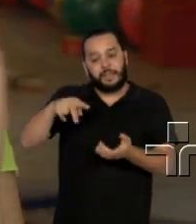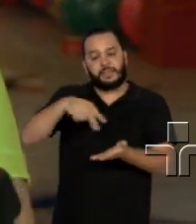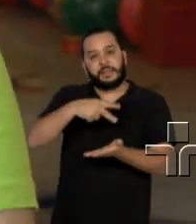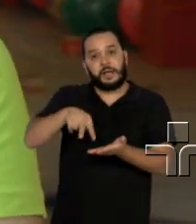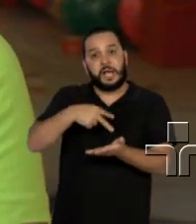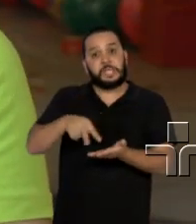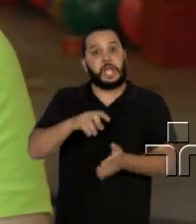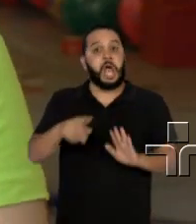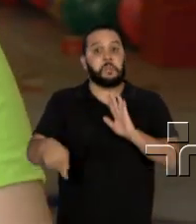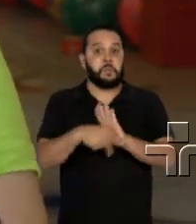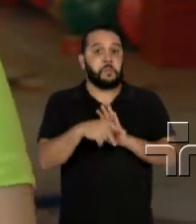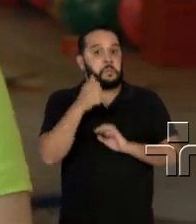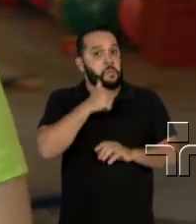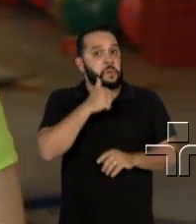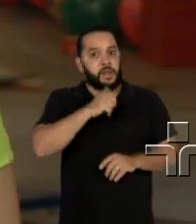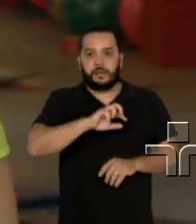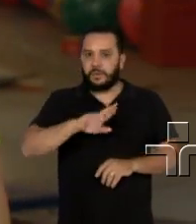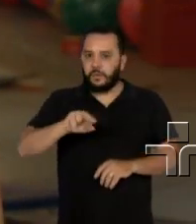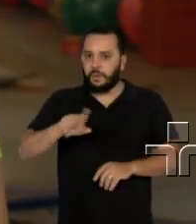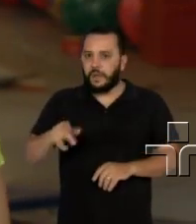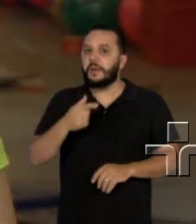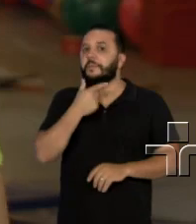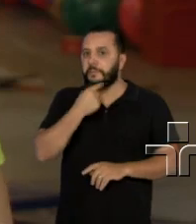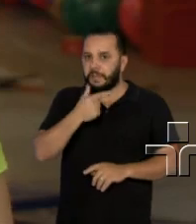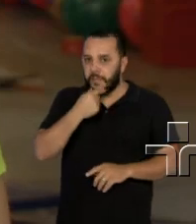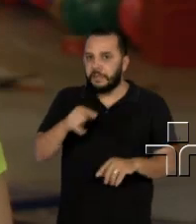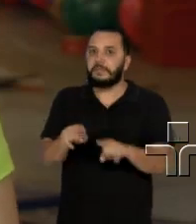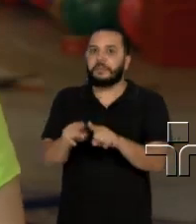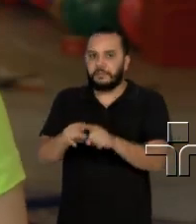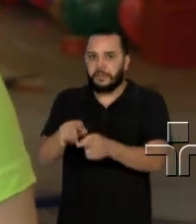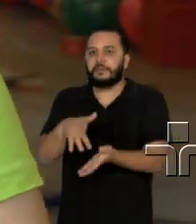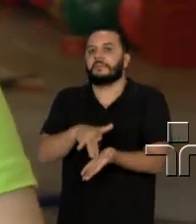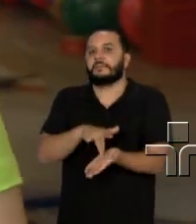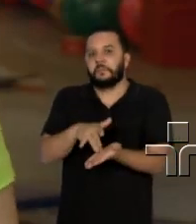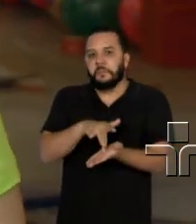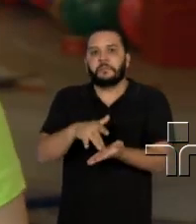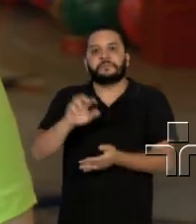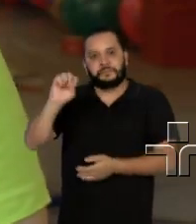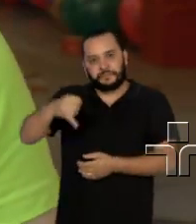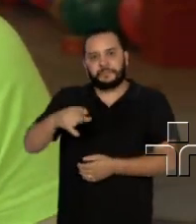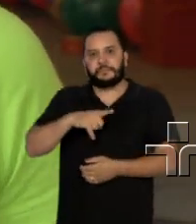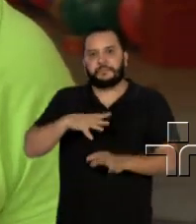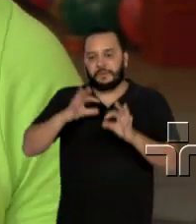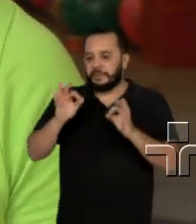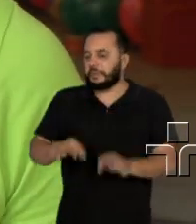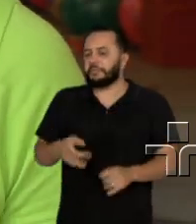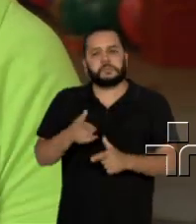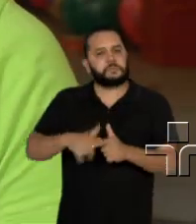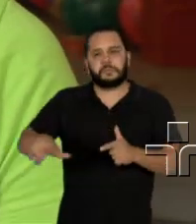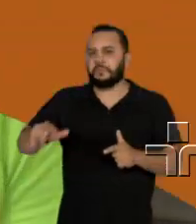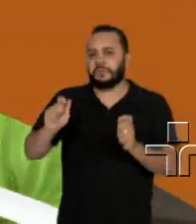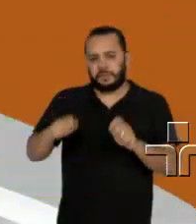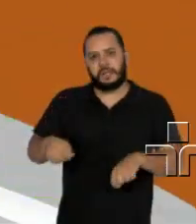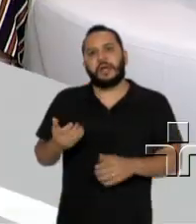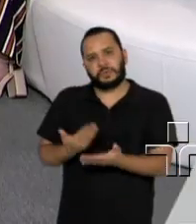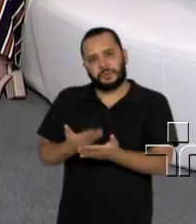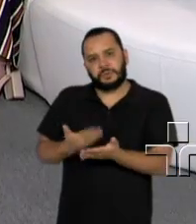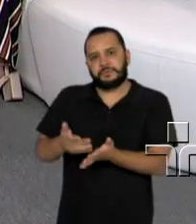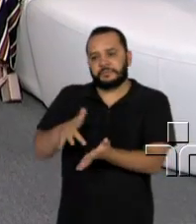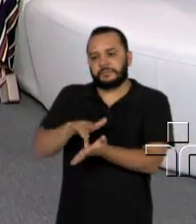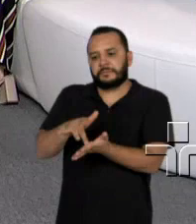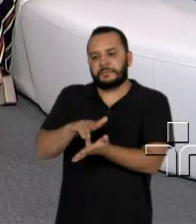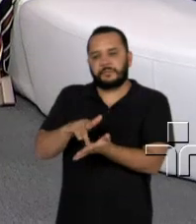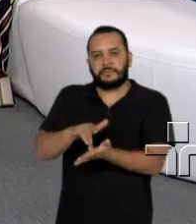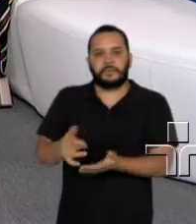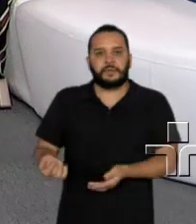que seja só pra menina eu acho que os meninos também tem que participar disso então com certeza não tem problema nenhum colocaria no balé como tem